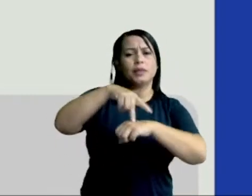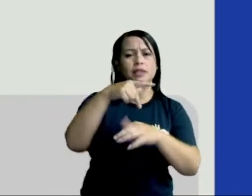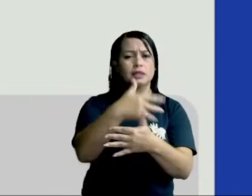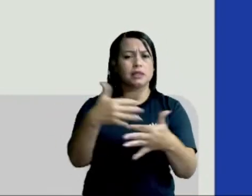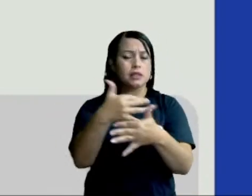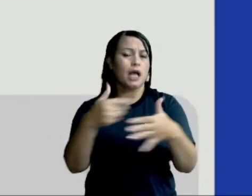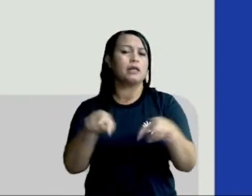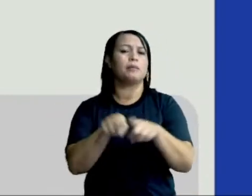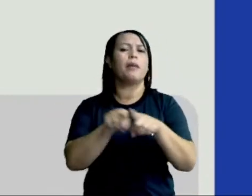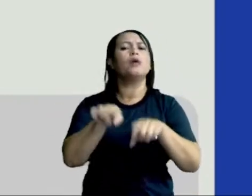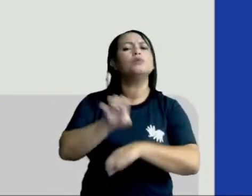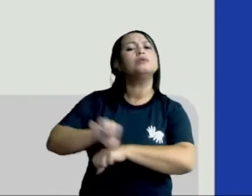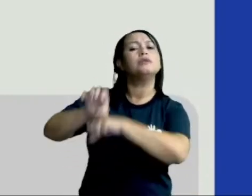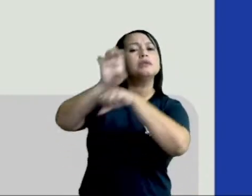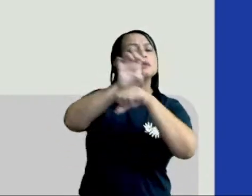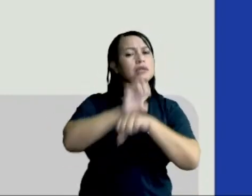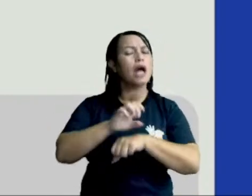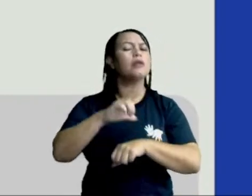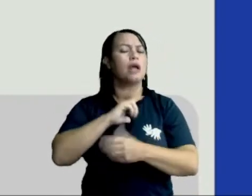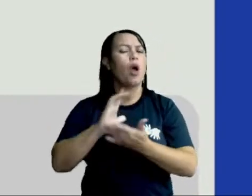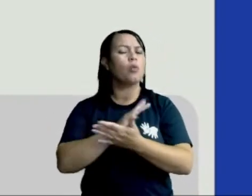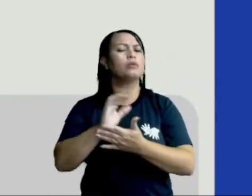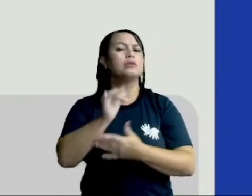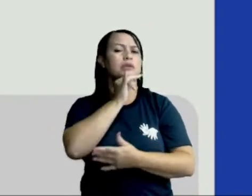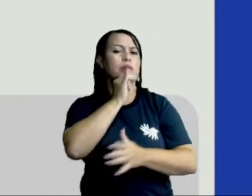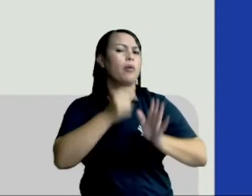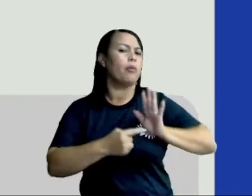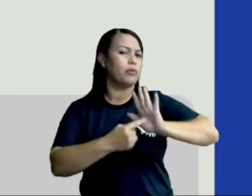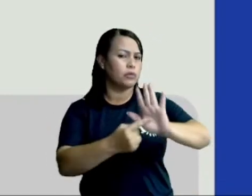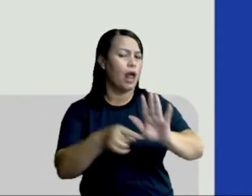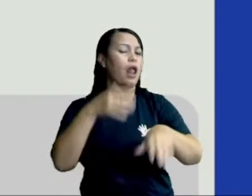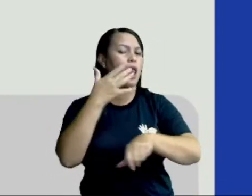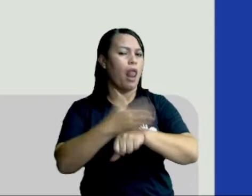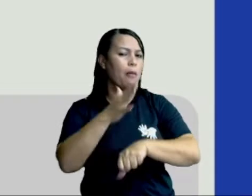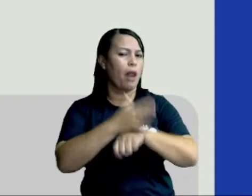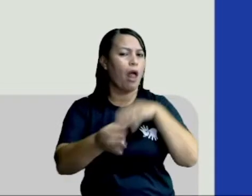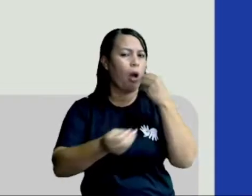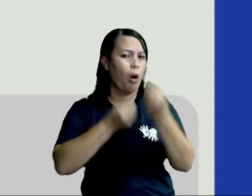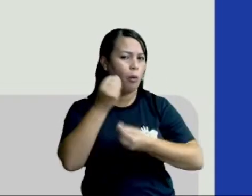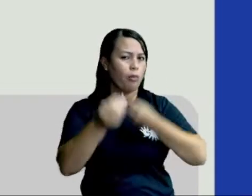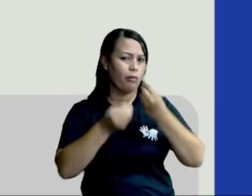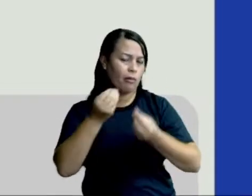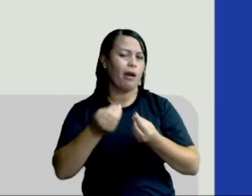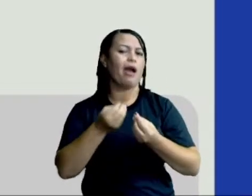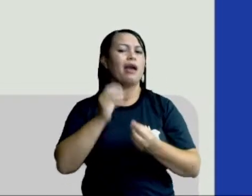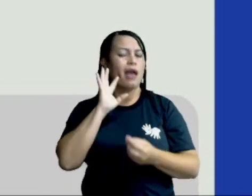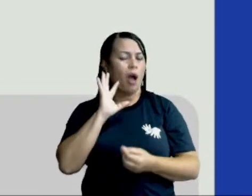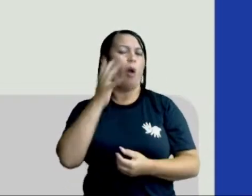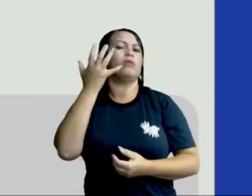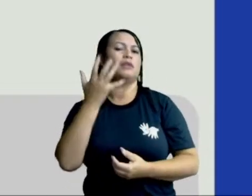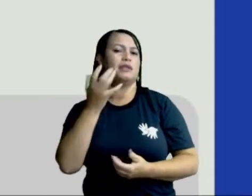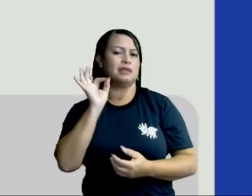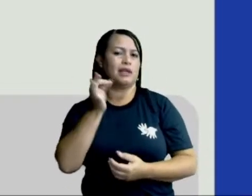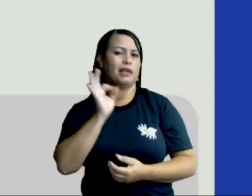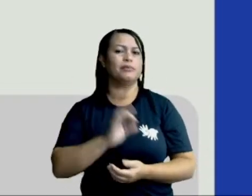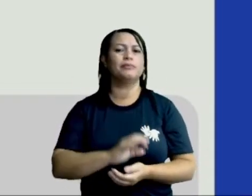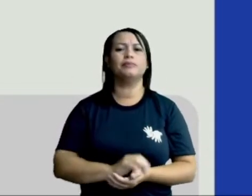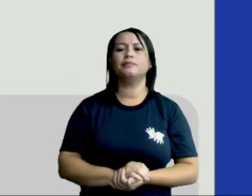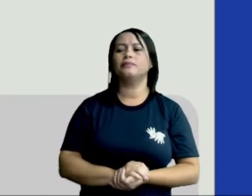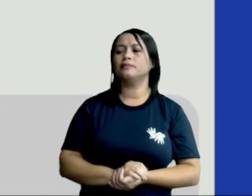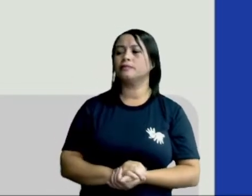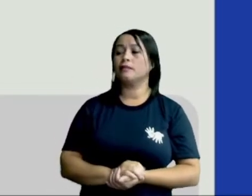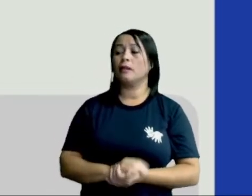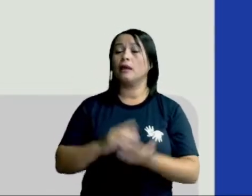cidades, dos estados, eu trouxe até alguns exemplos aqui para a gente ver na prática como isso é colocado, tá